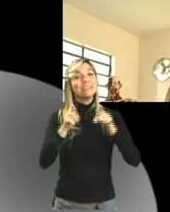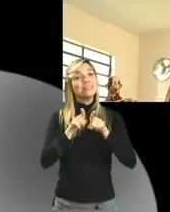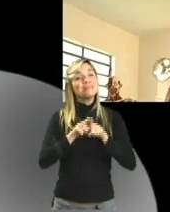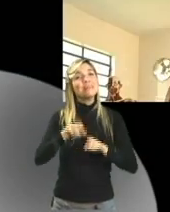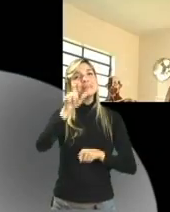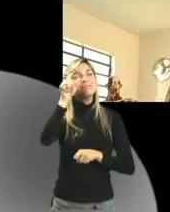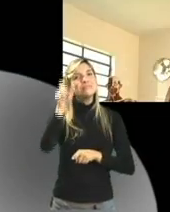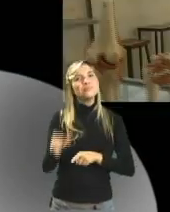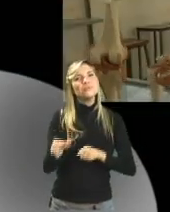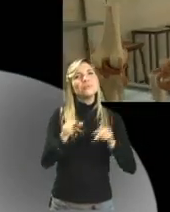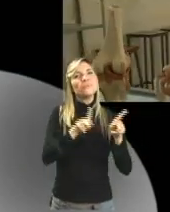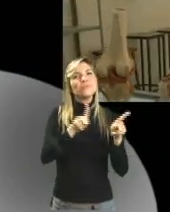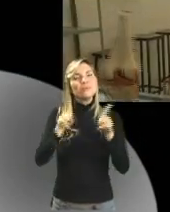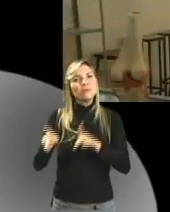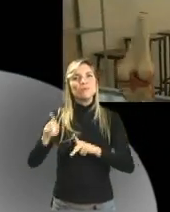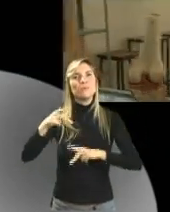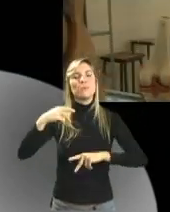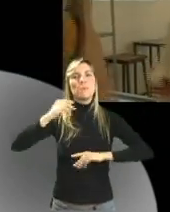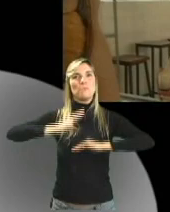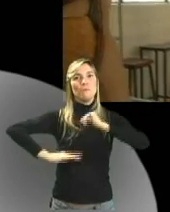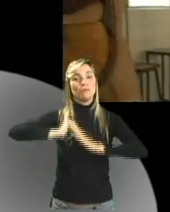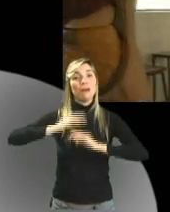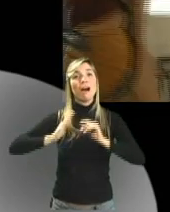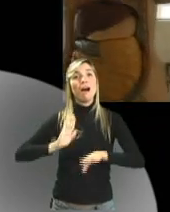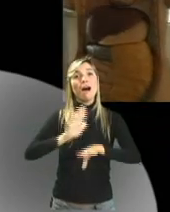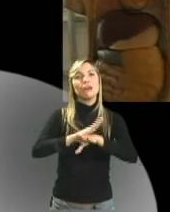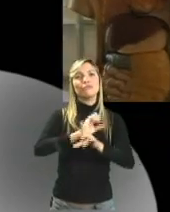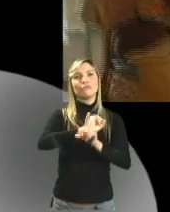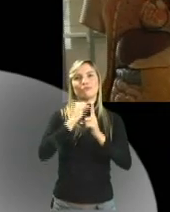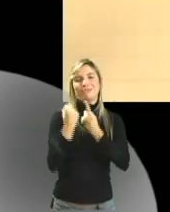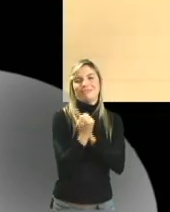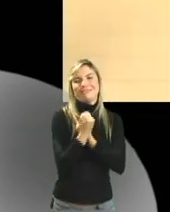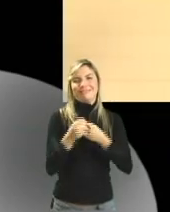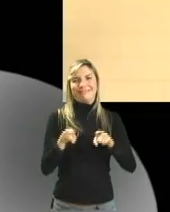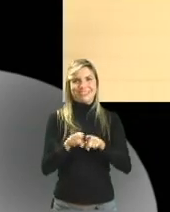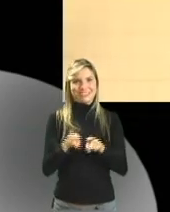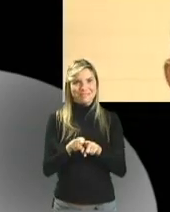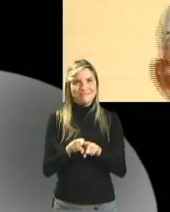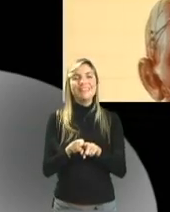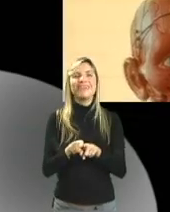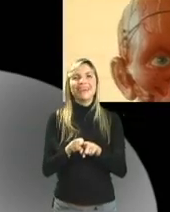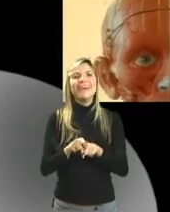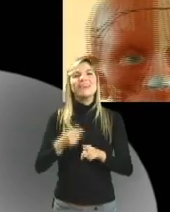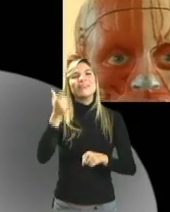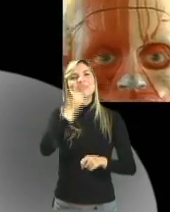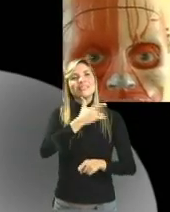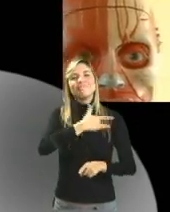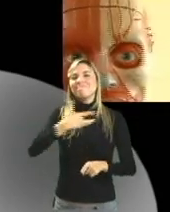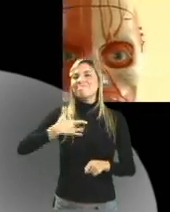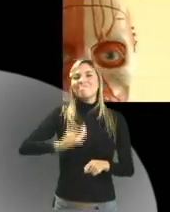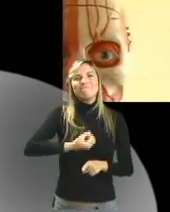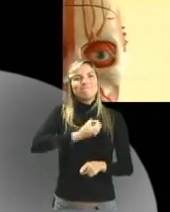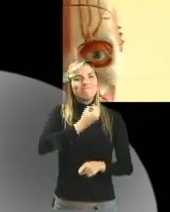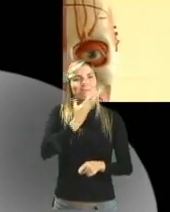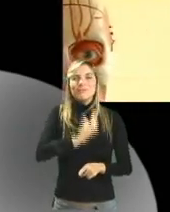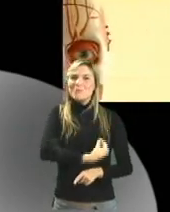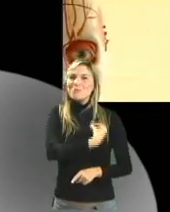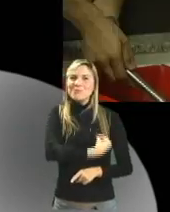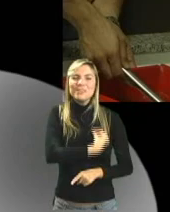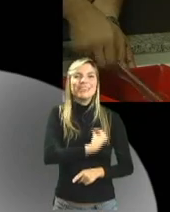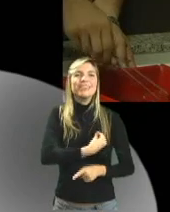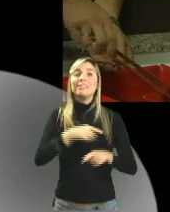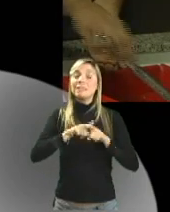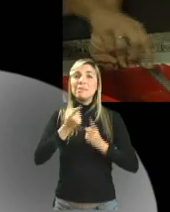de profissionais conscientes da sua função social na qualidade de vida e no desenvolvimento